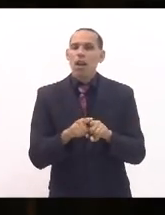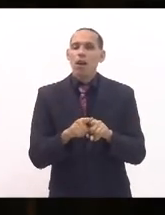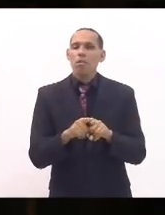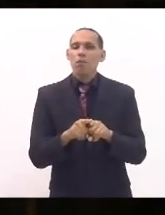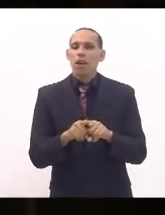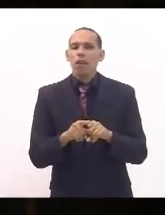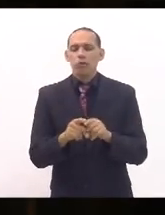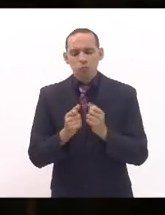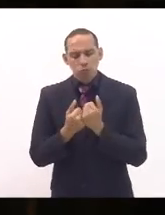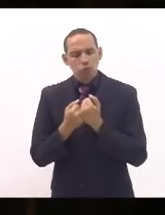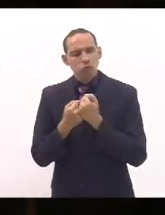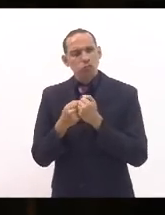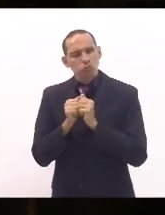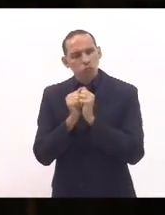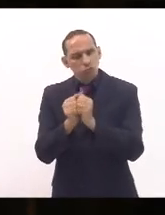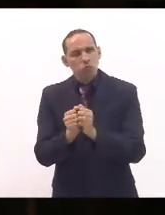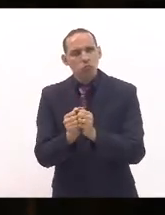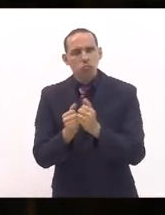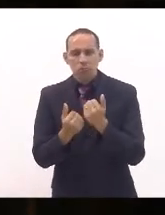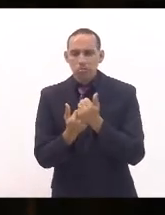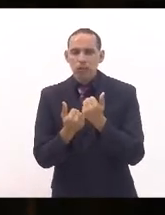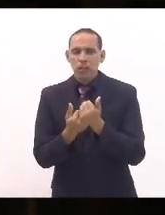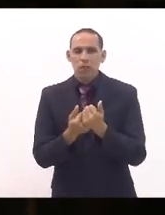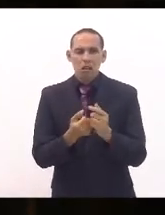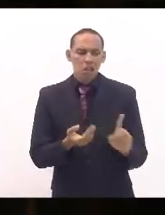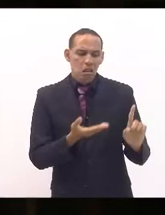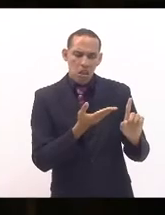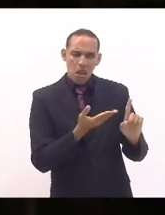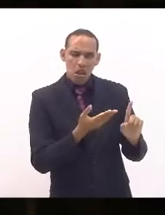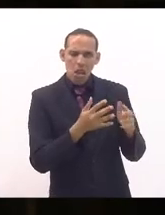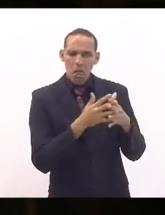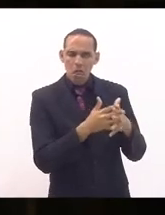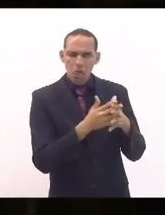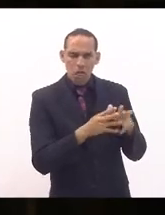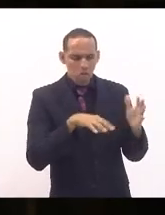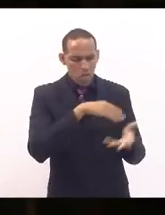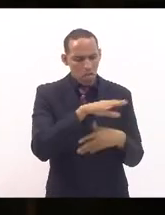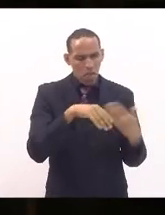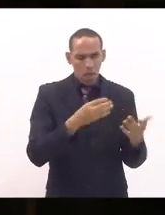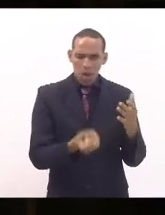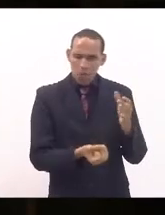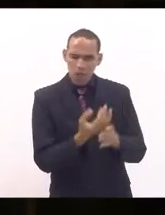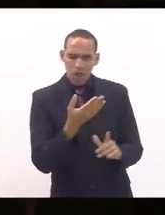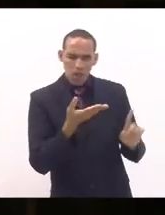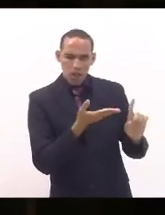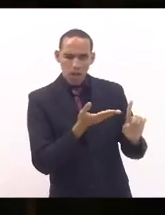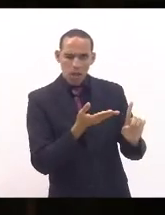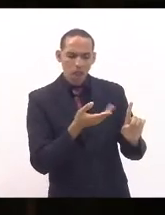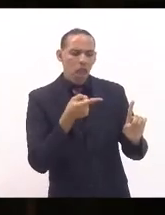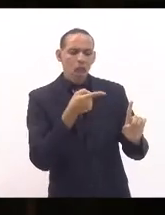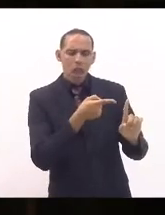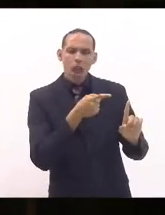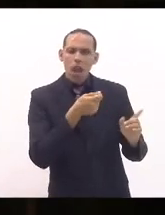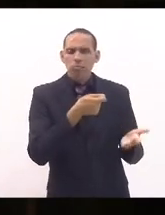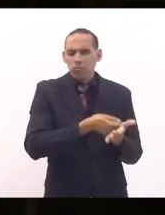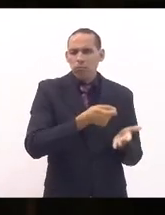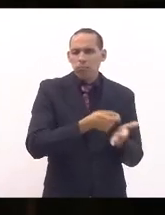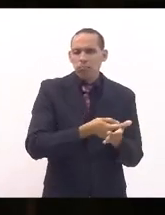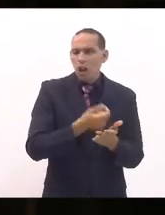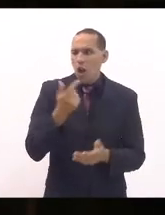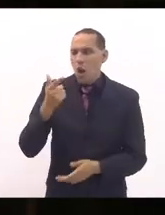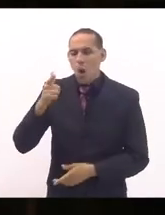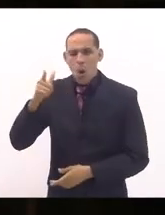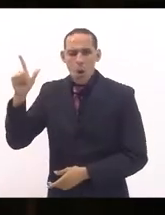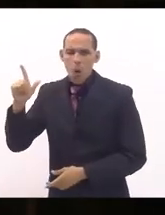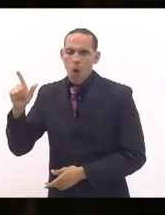posição, no sentido de que quem faz a confusão pague por ela, e não um conjunto de uma torcida. E dizer, junto com a